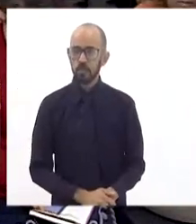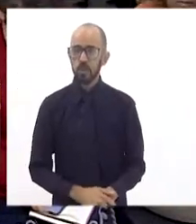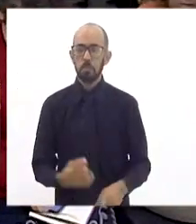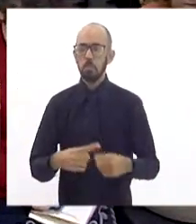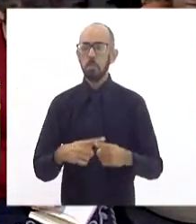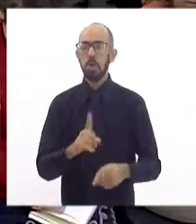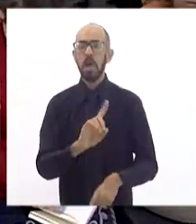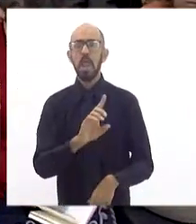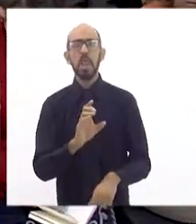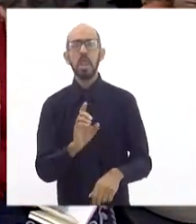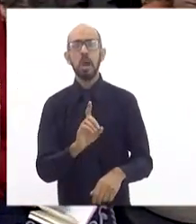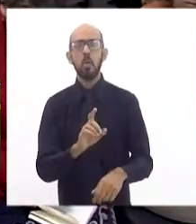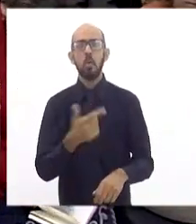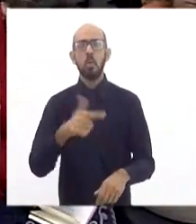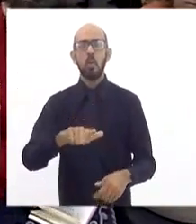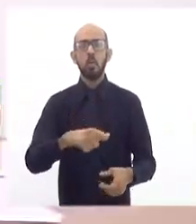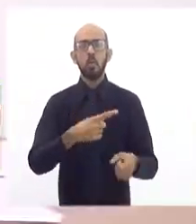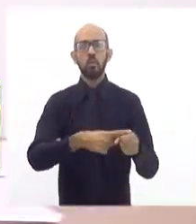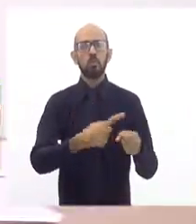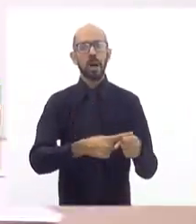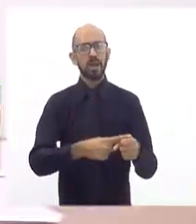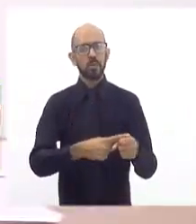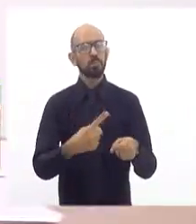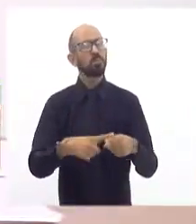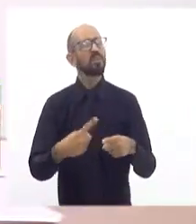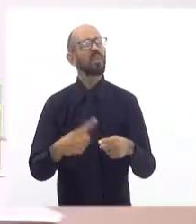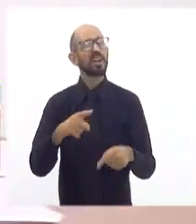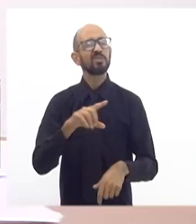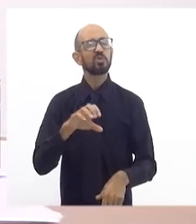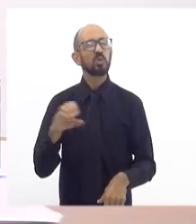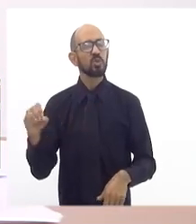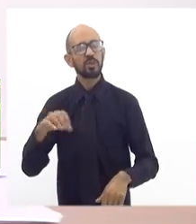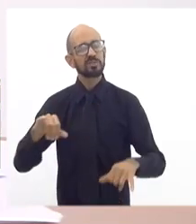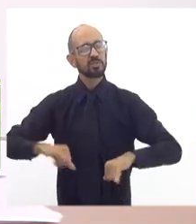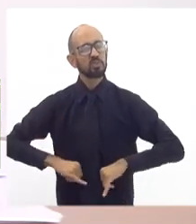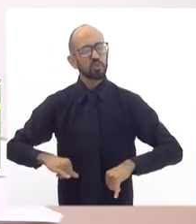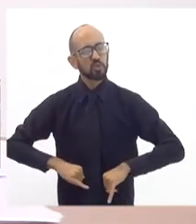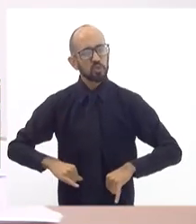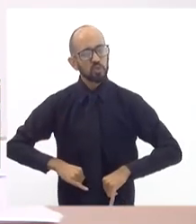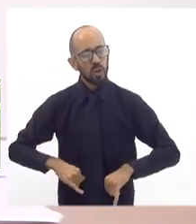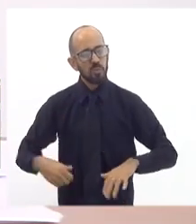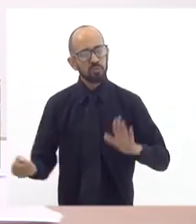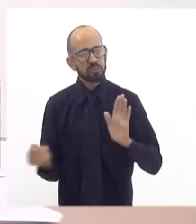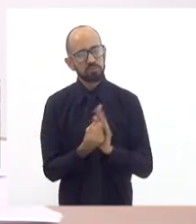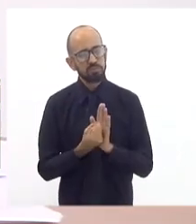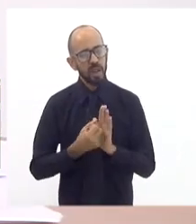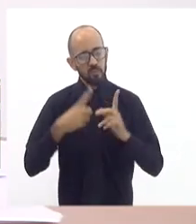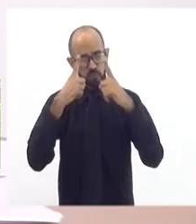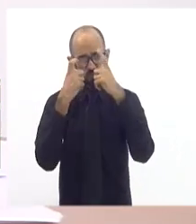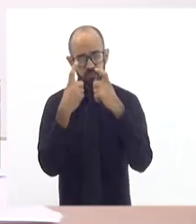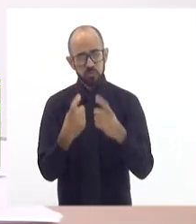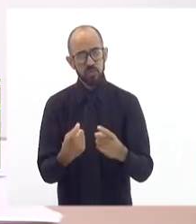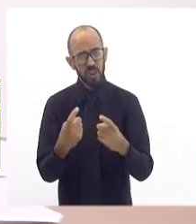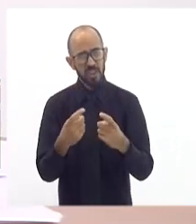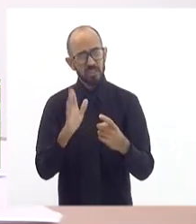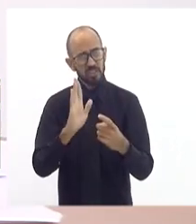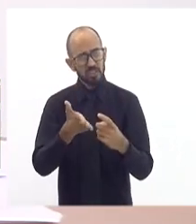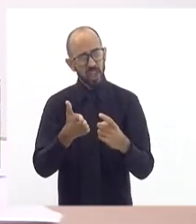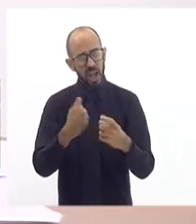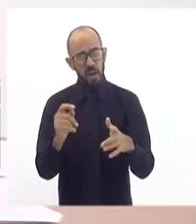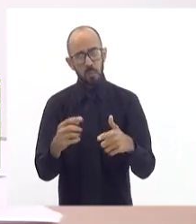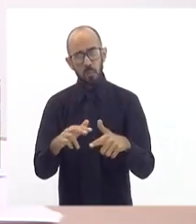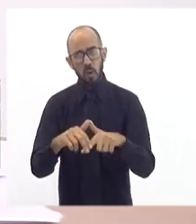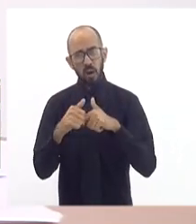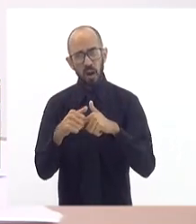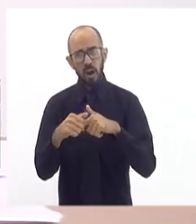não colocar em outras áreas já porque Justamente a nossa região da zona leste que já sofrem Impacto violento porque também foi